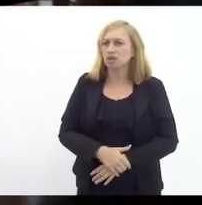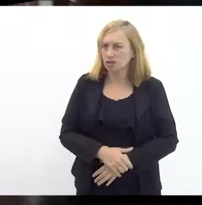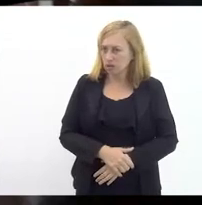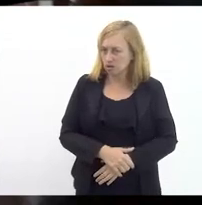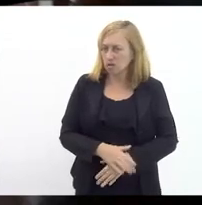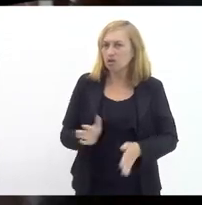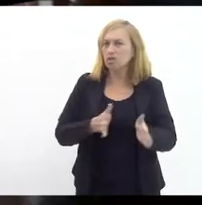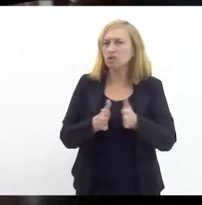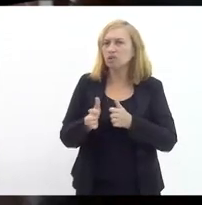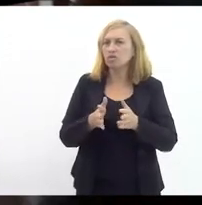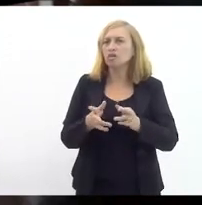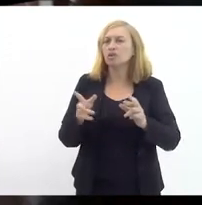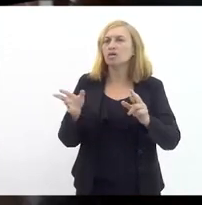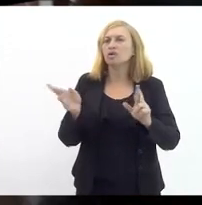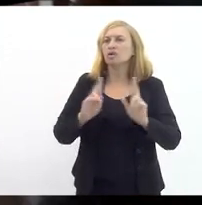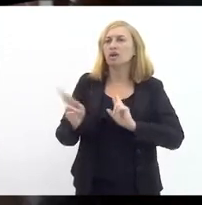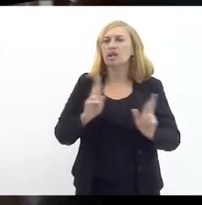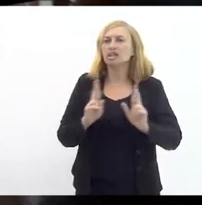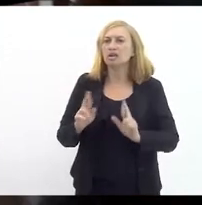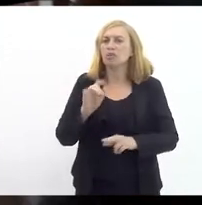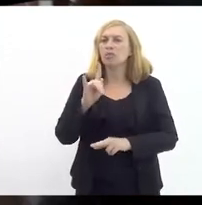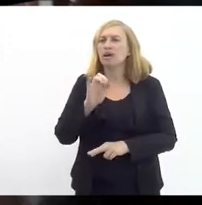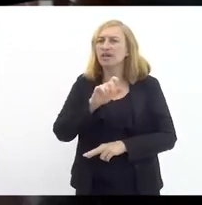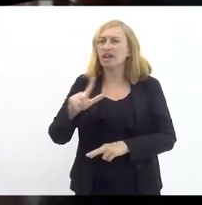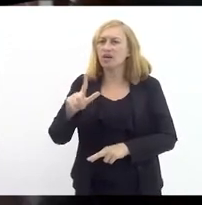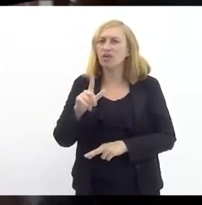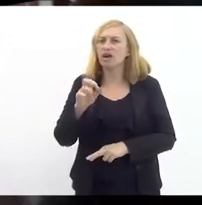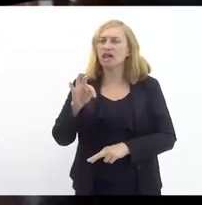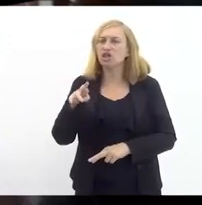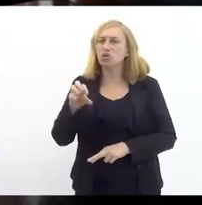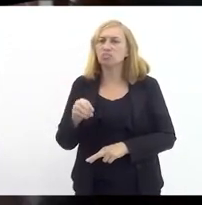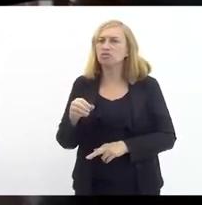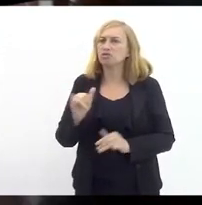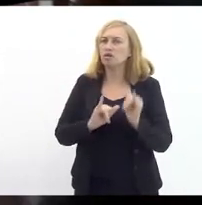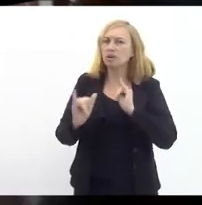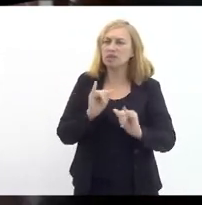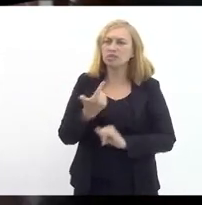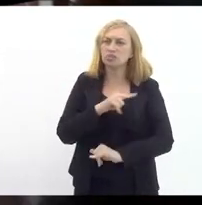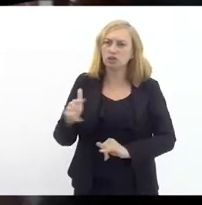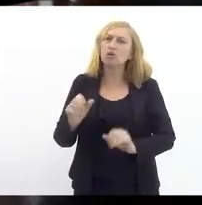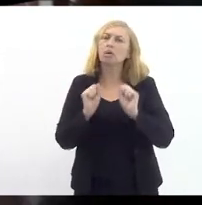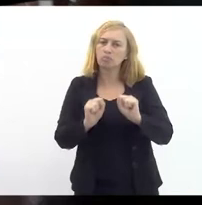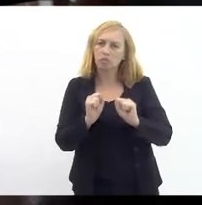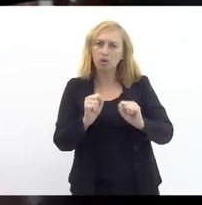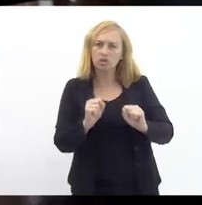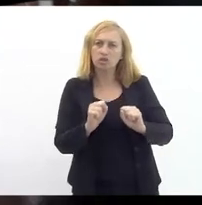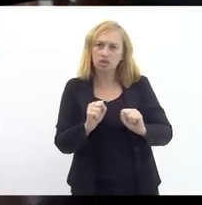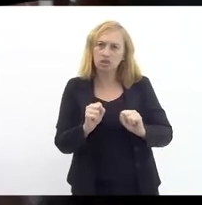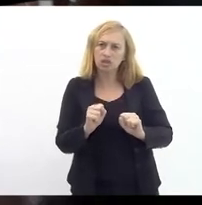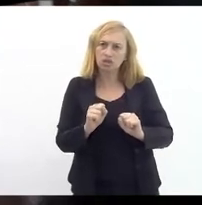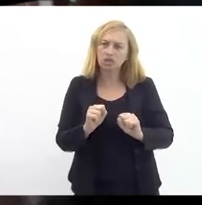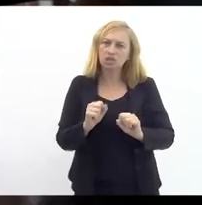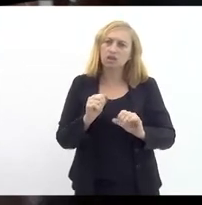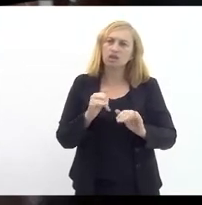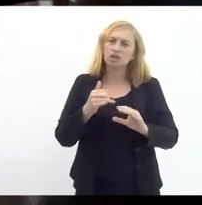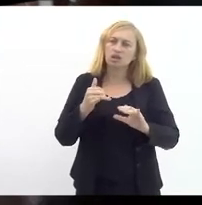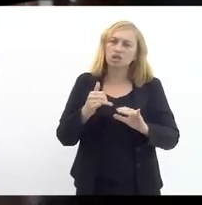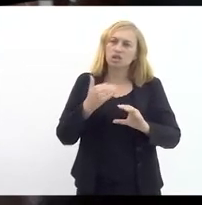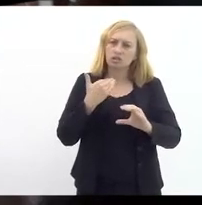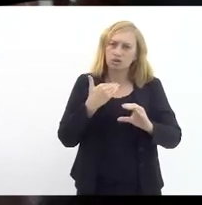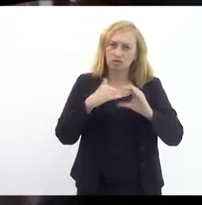Com relação aos painéis eletrônicos, eu não possuo essas informações agora no momento, mas a gente pode trazer as informações dos